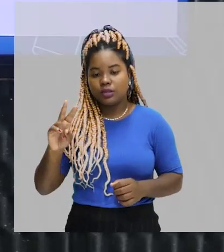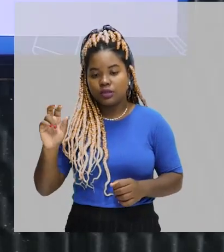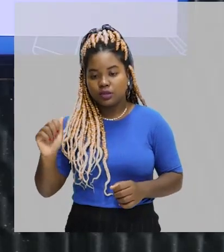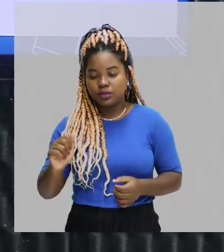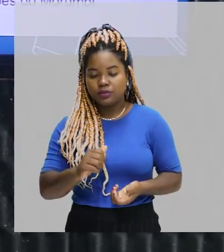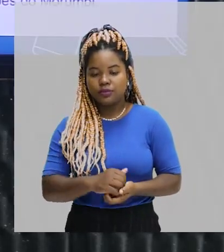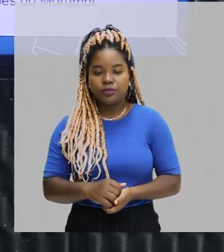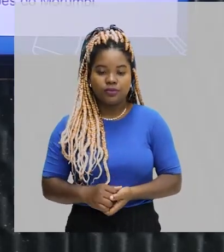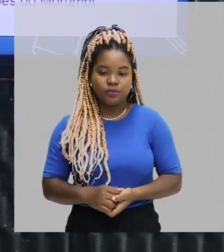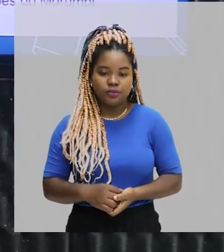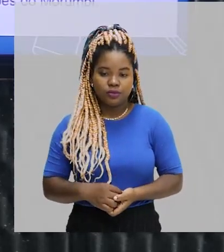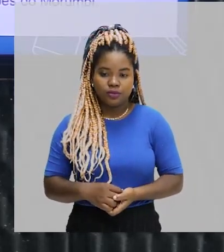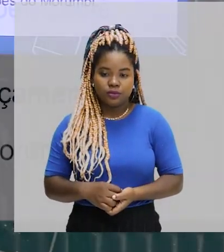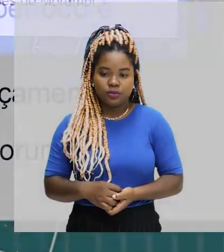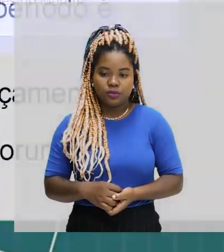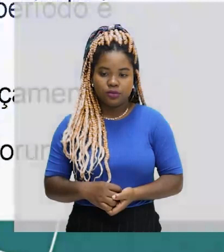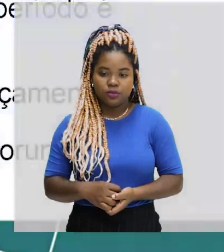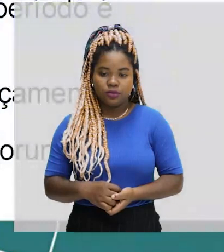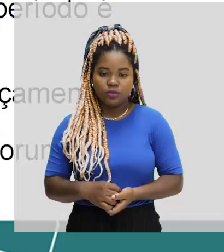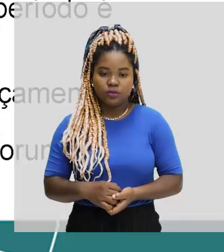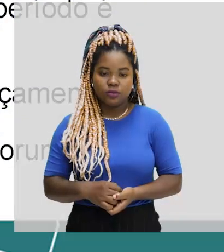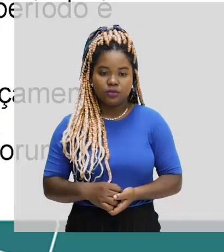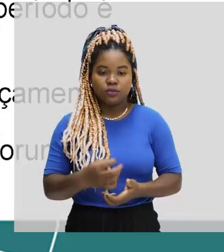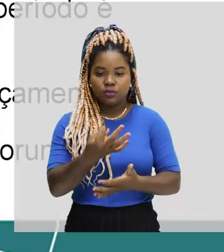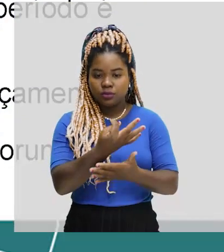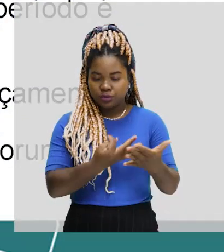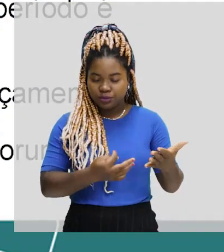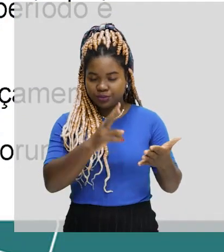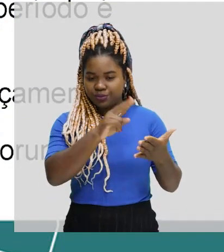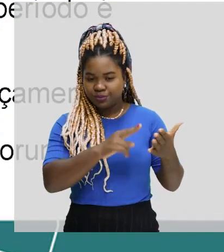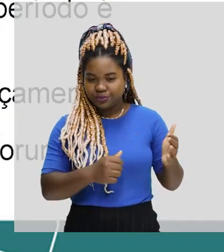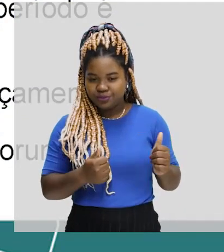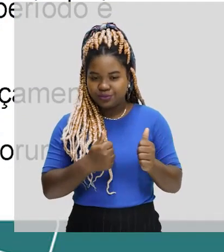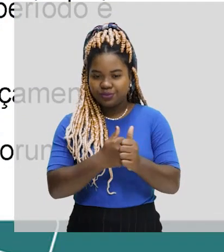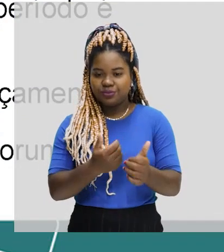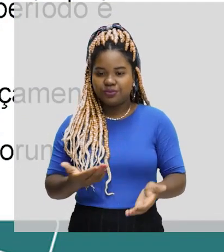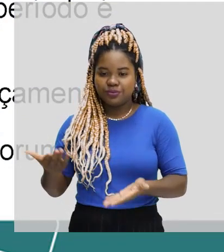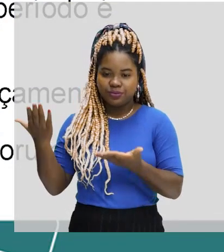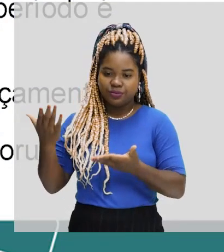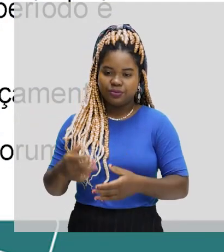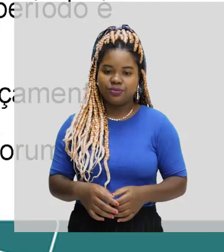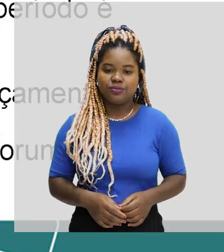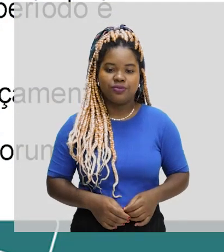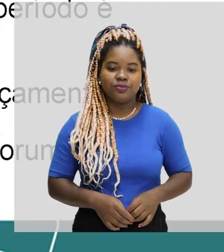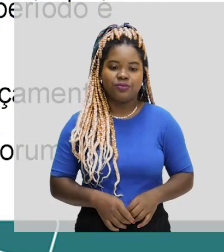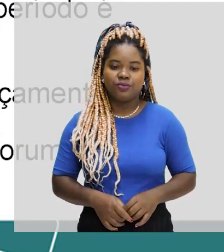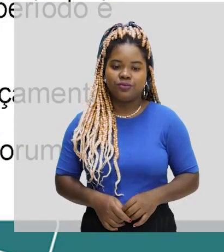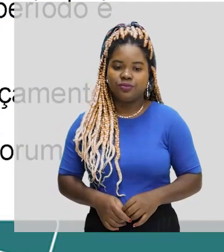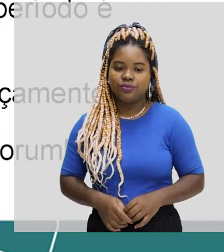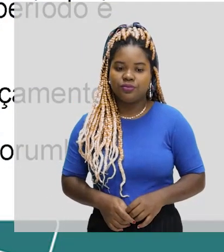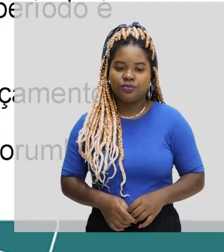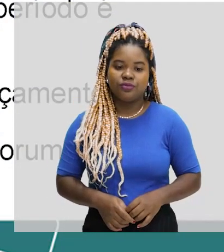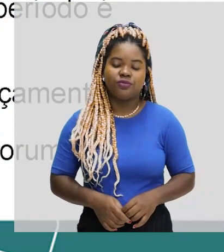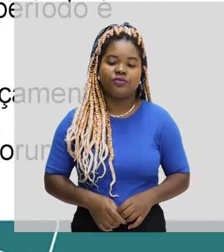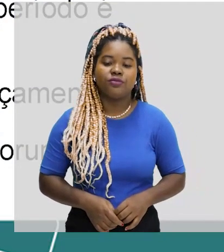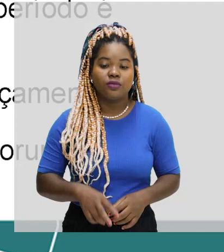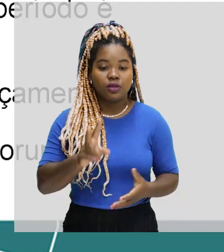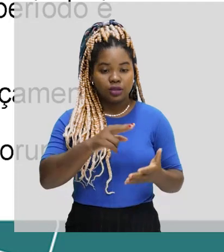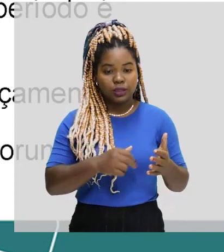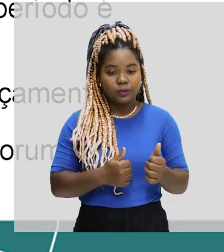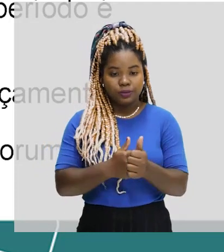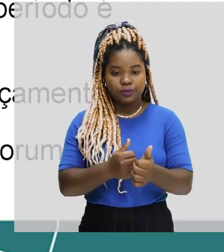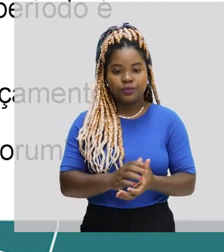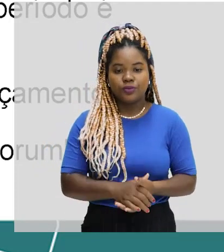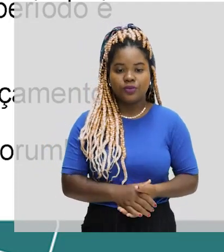aula de vozes verbais. Textinho aí para nós lermos. Troque o verbo ou feche a boca. Leia aí comigo, acompanha na